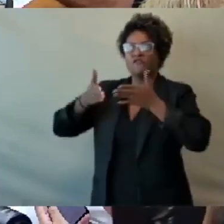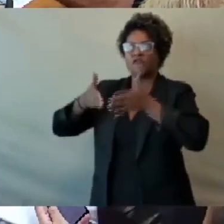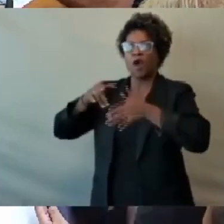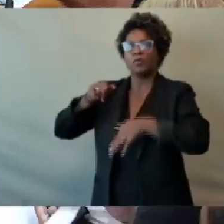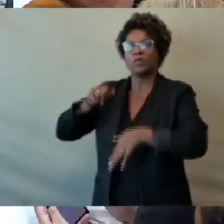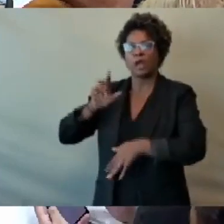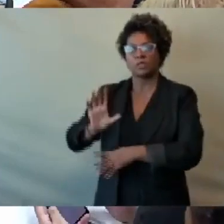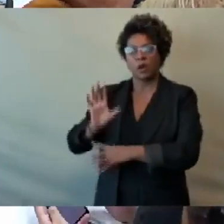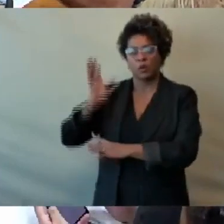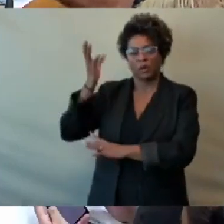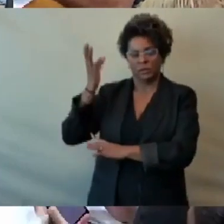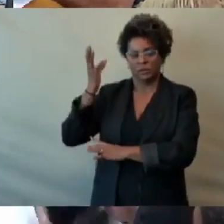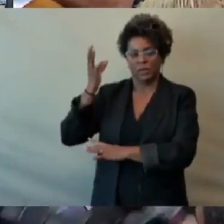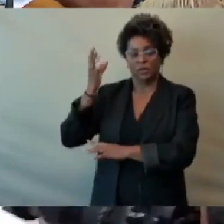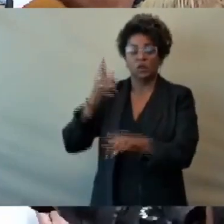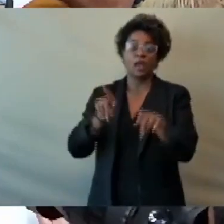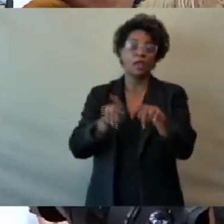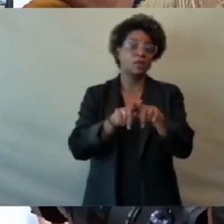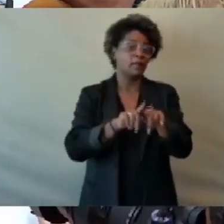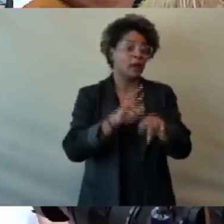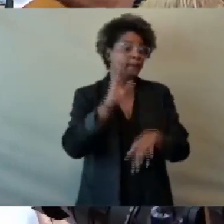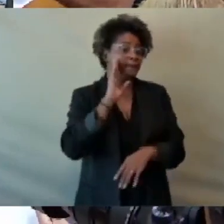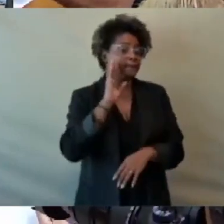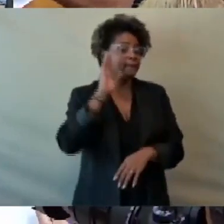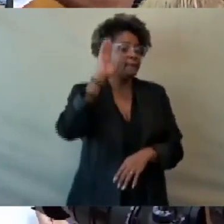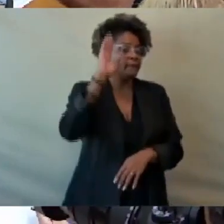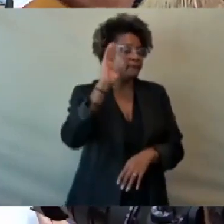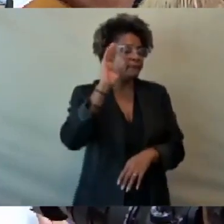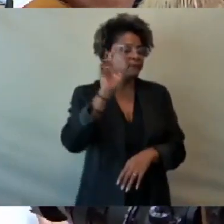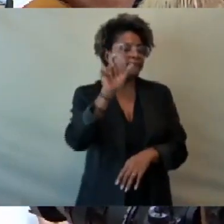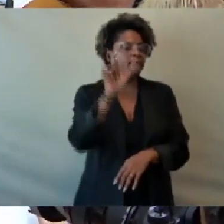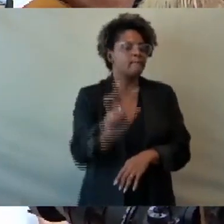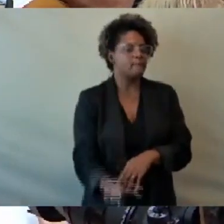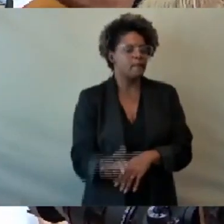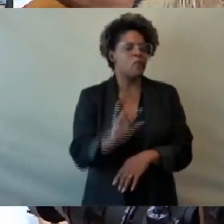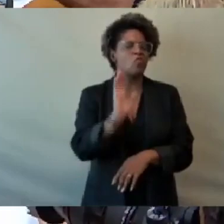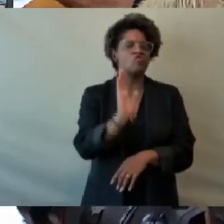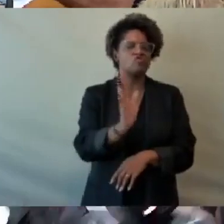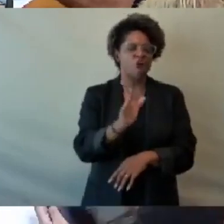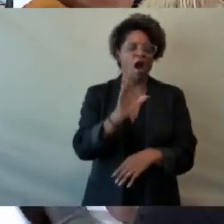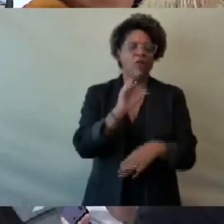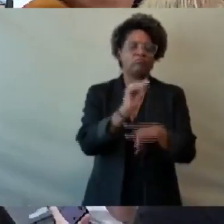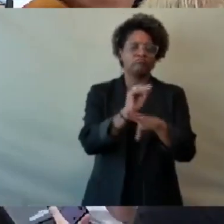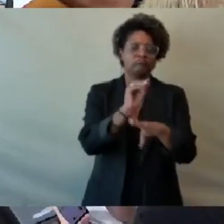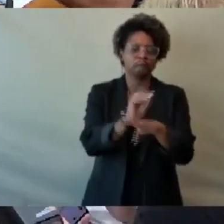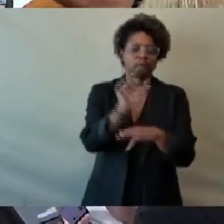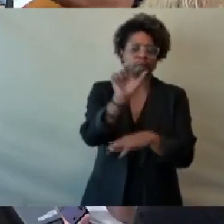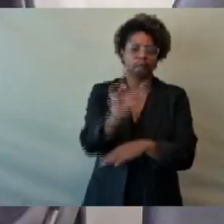as pessoas que já trabalham com essa atividade, que elas sejam